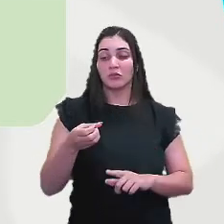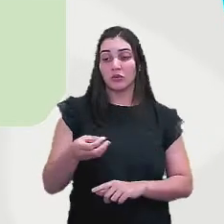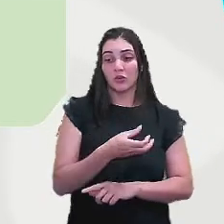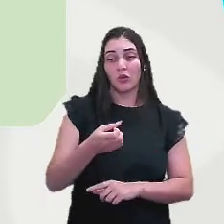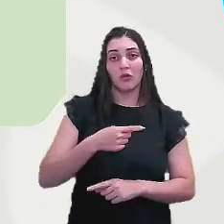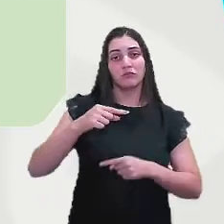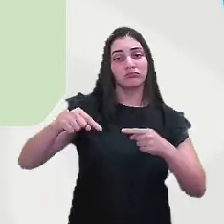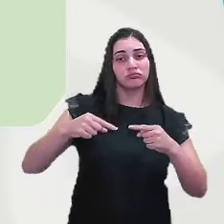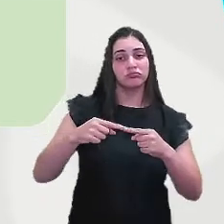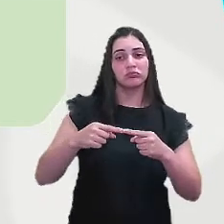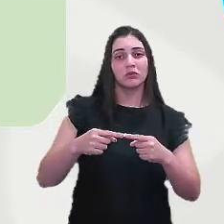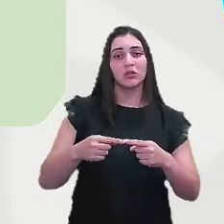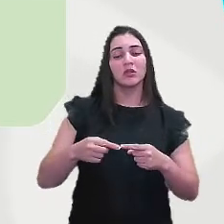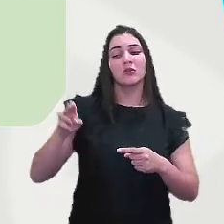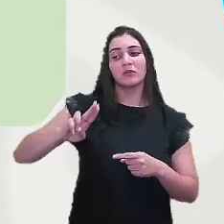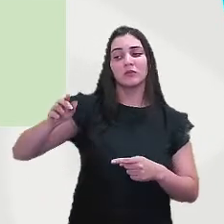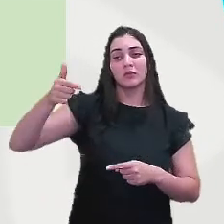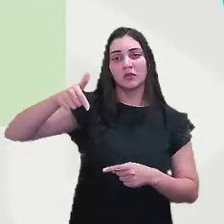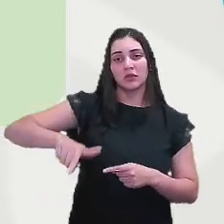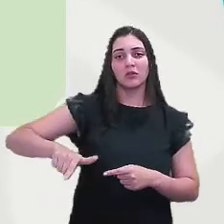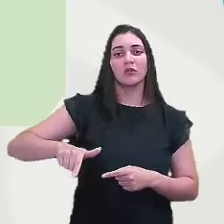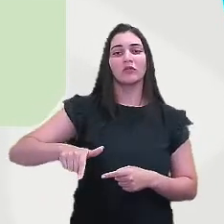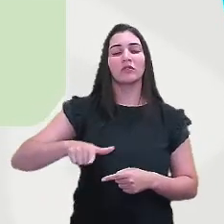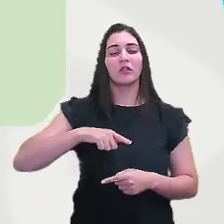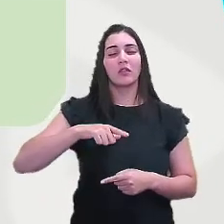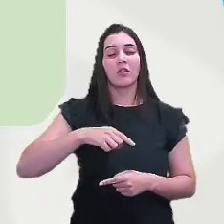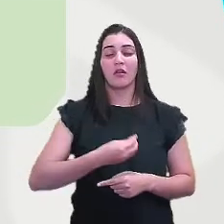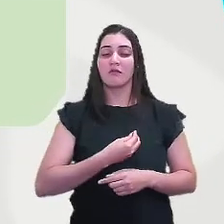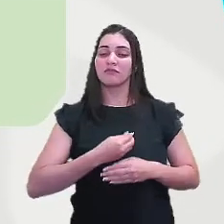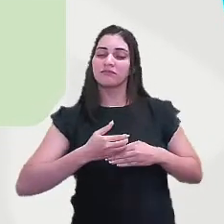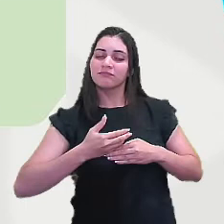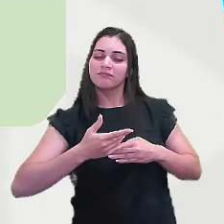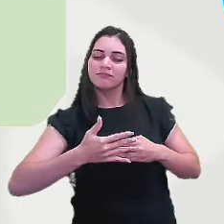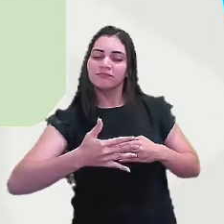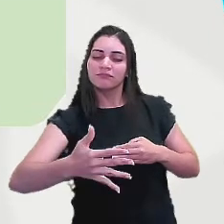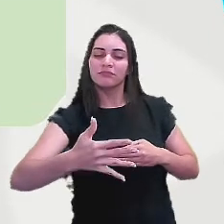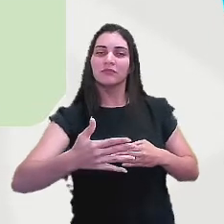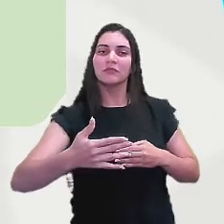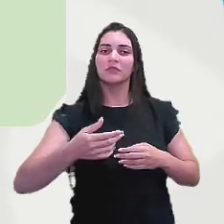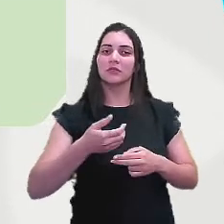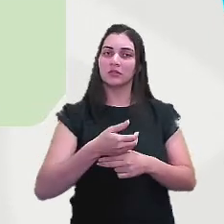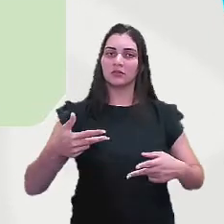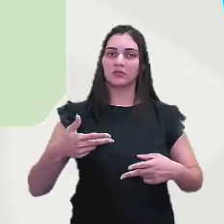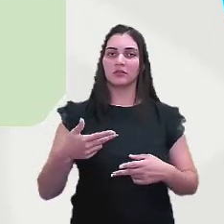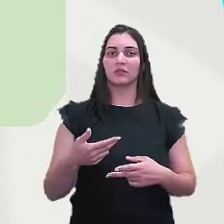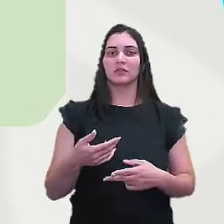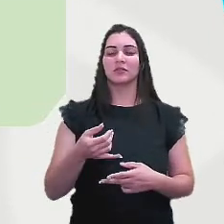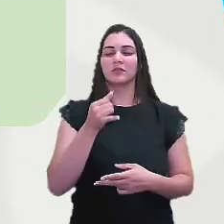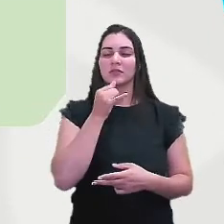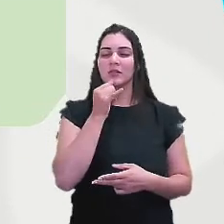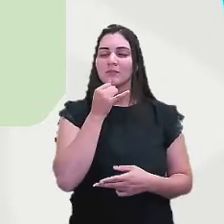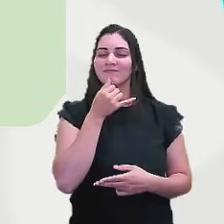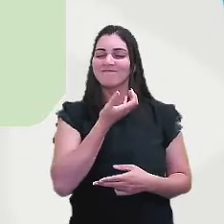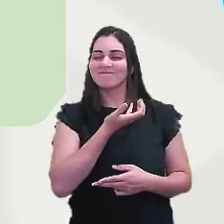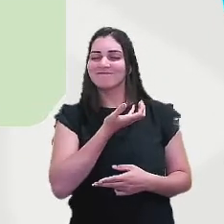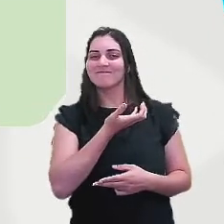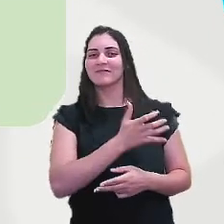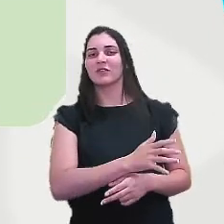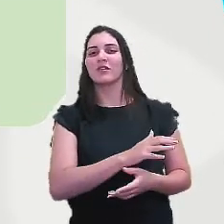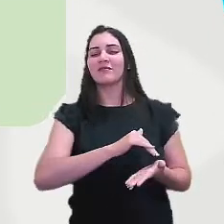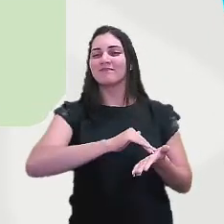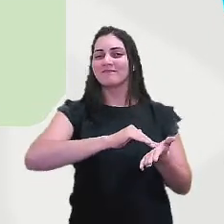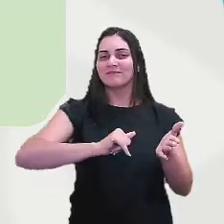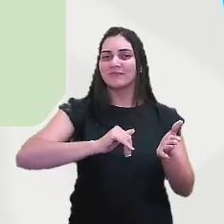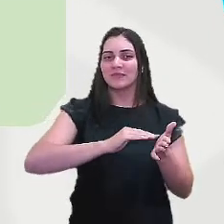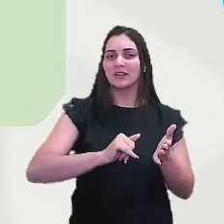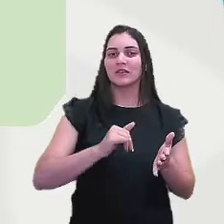e reutilizar, aumentar a vida útil dos produtos. Negar, tirar do nosso cenário essa capacidade que